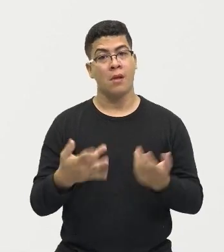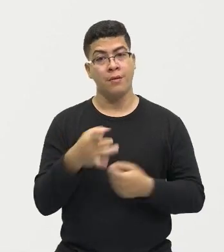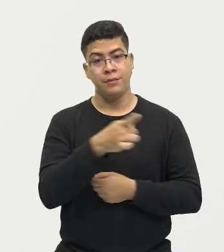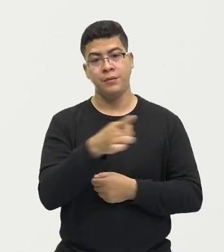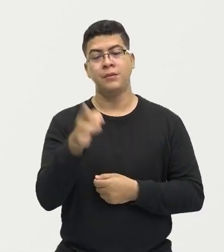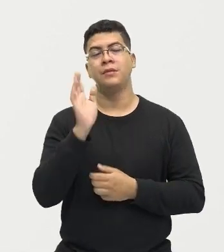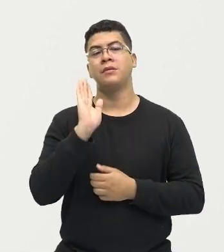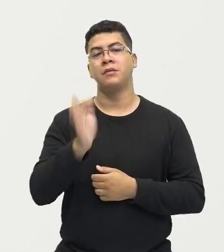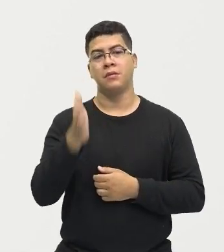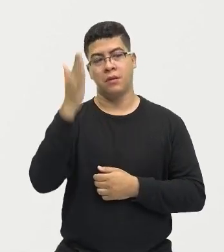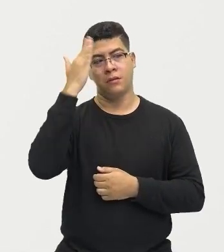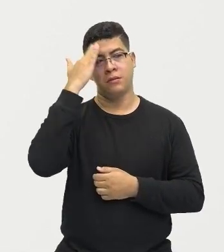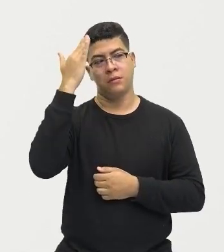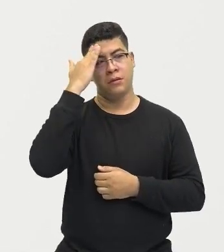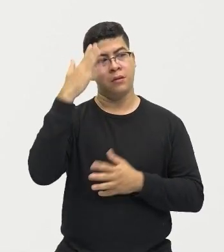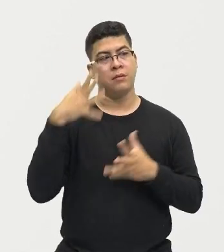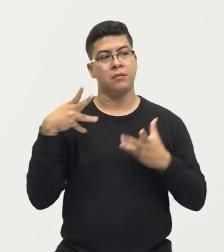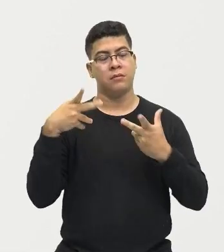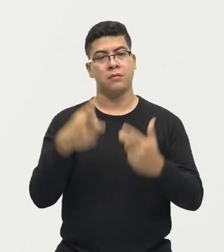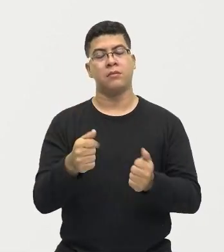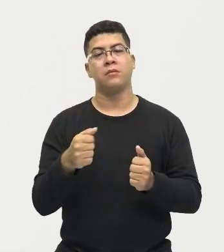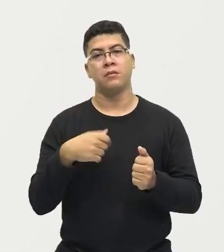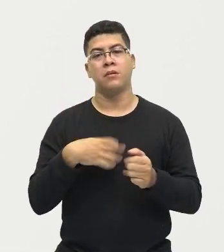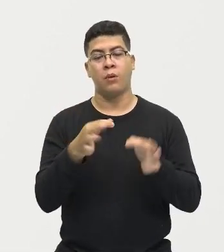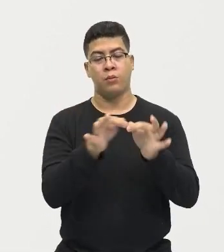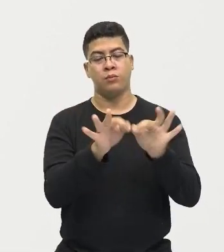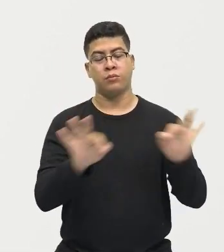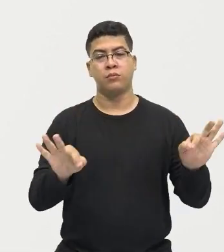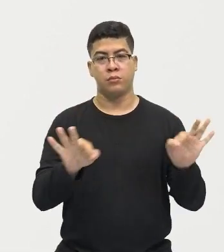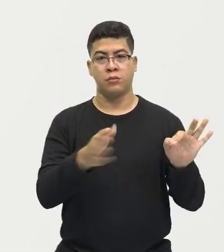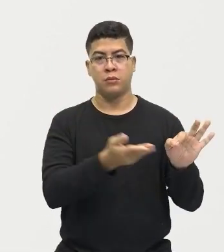que toda essa oração aqui,